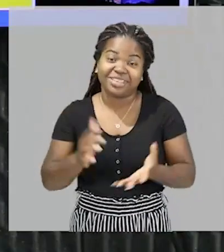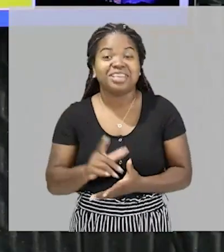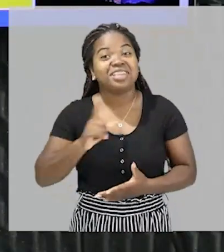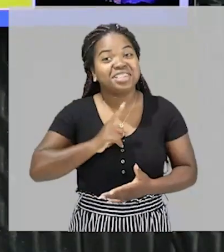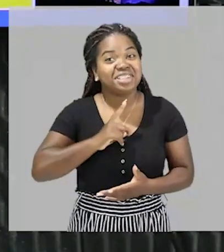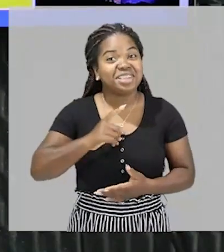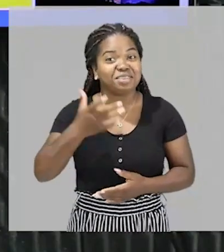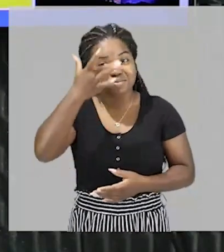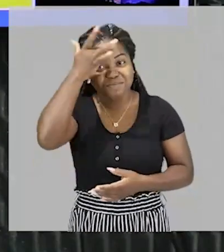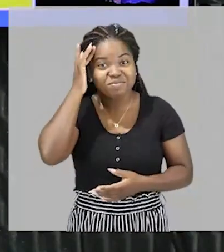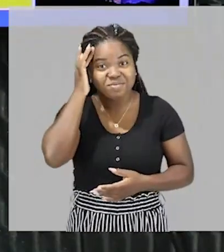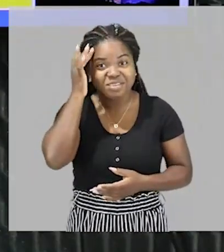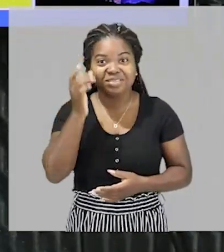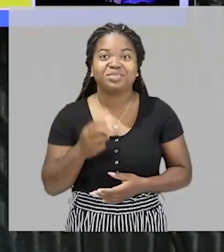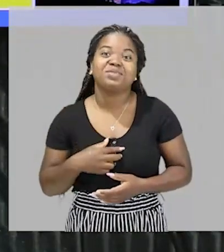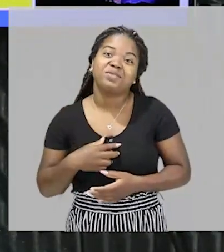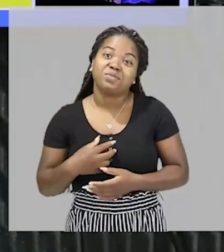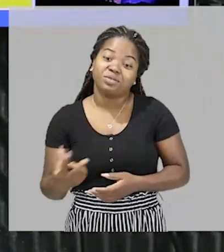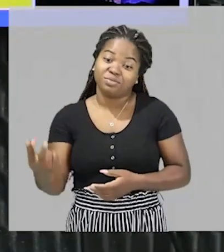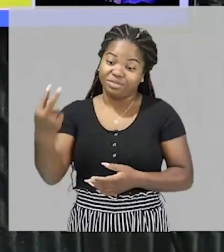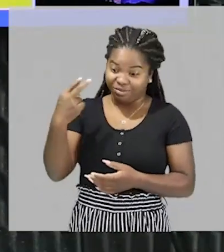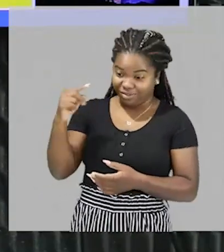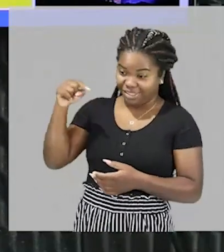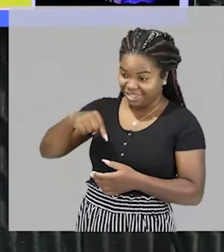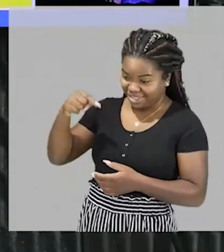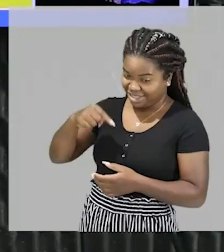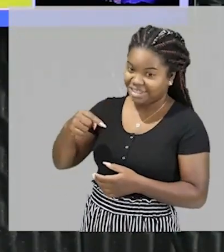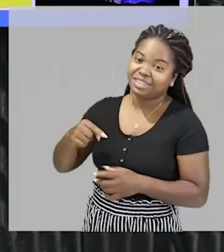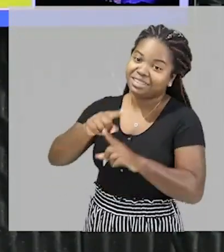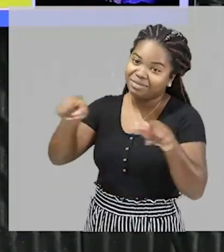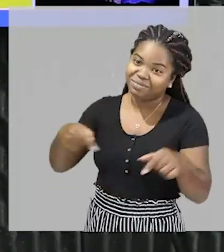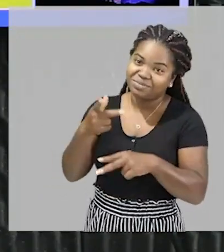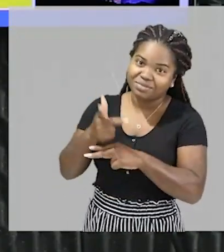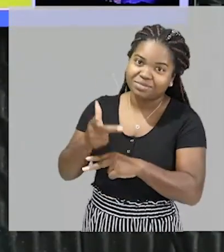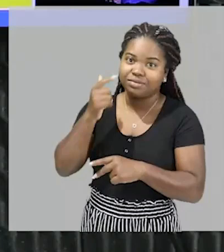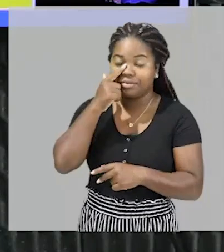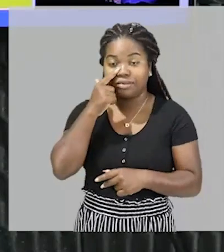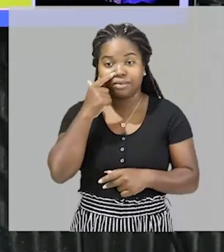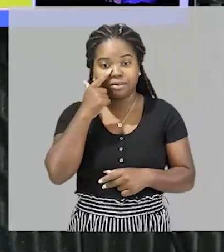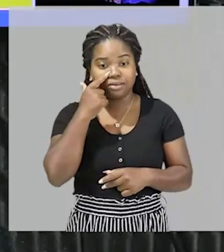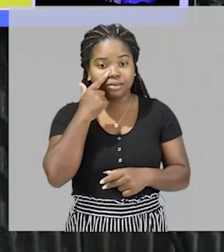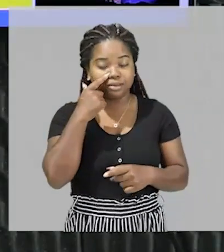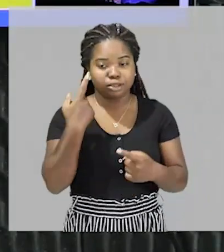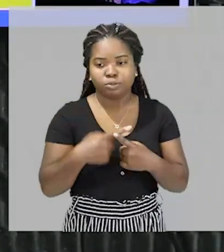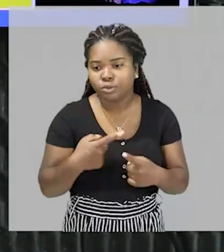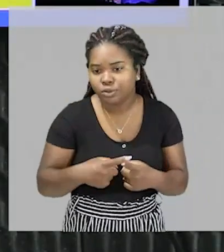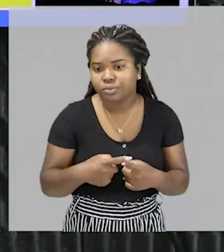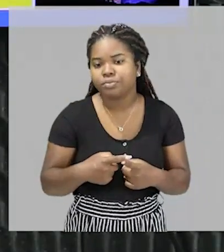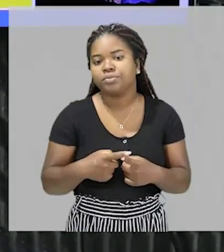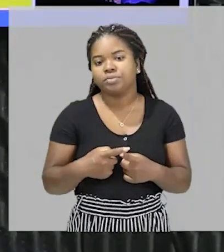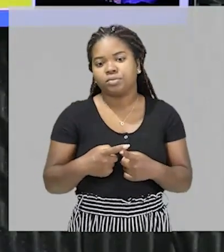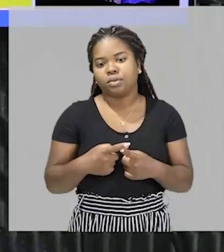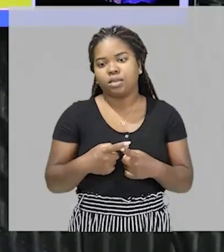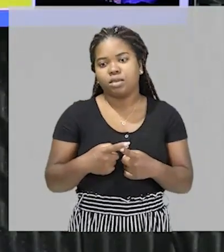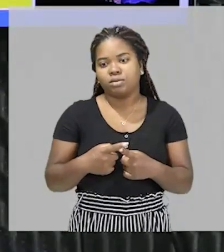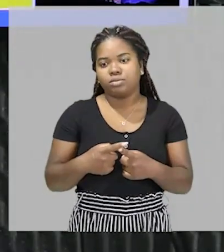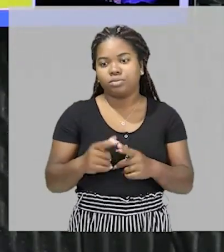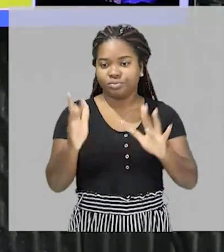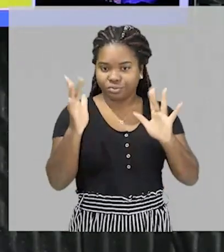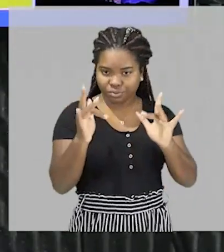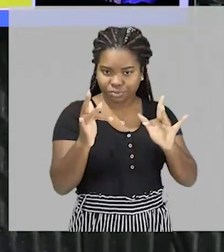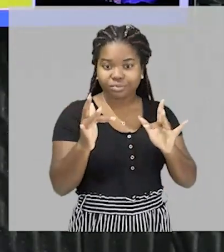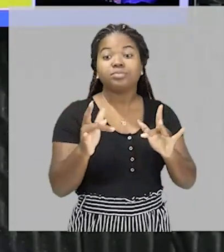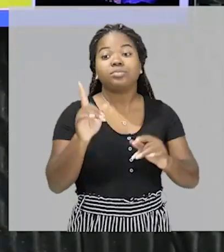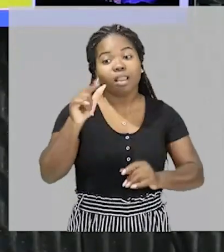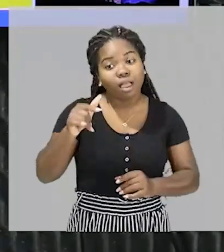no estúdio, se identificando na situação e se acabando de rir. Por quê? Porque os casais apaixonados, eles são teatrais. Então, quando os